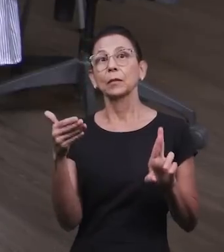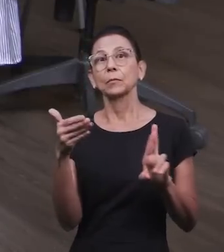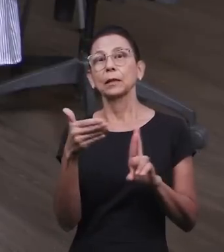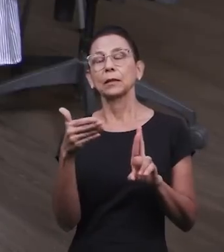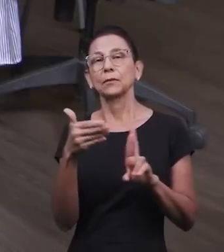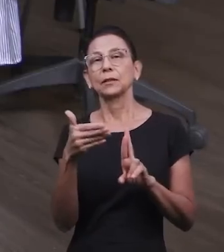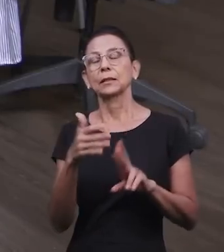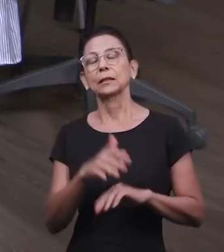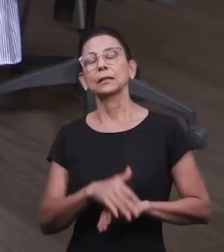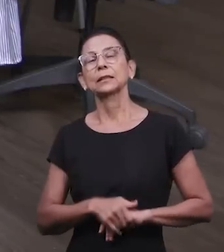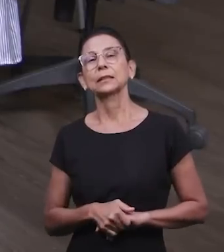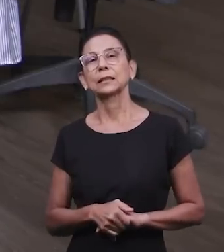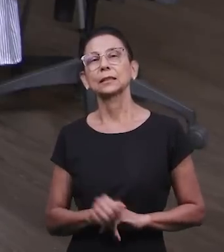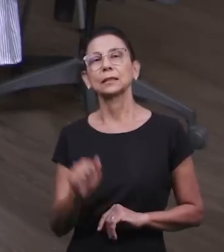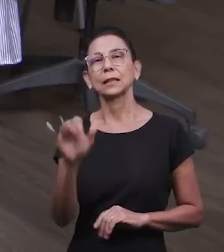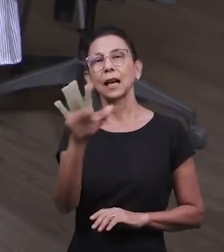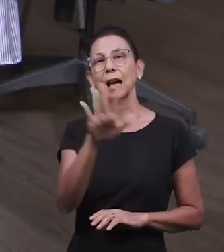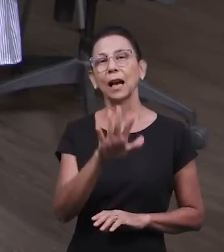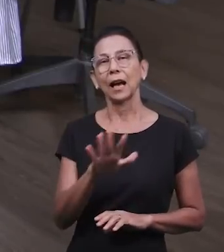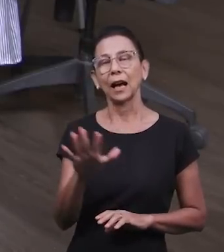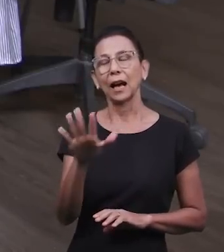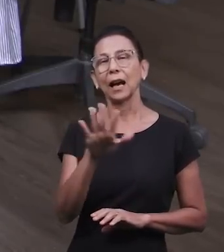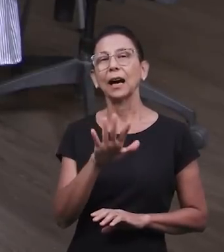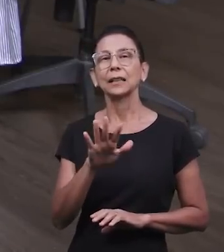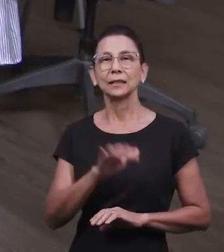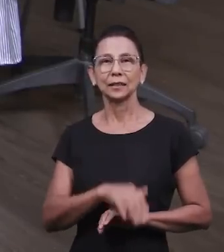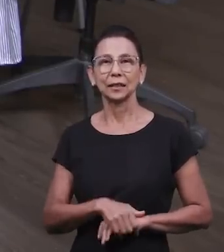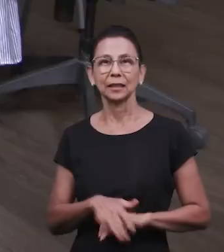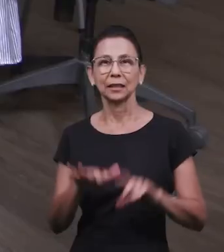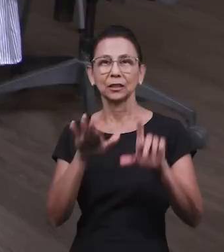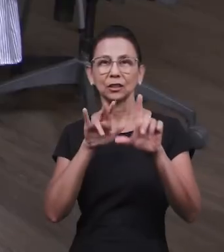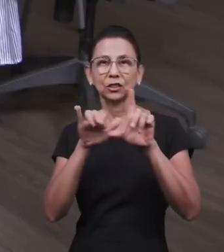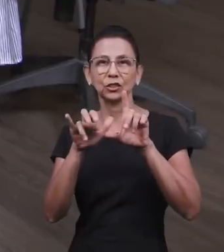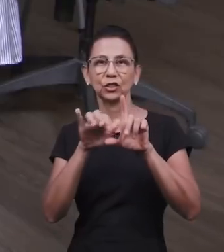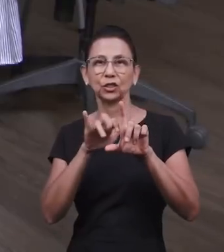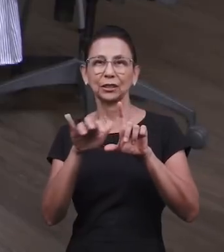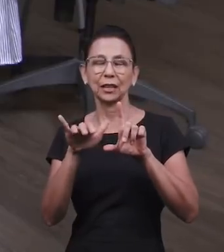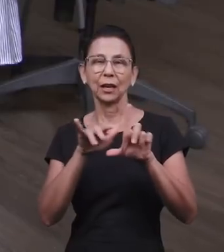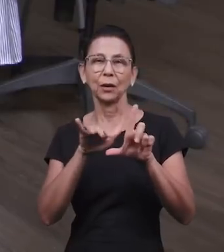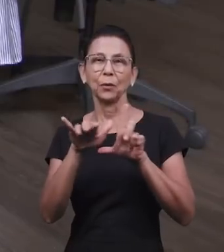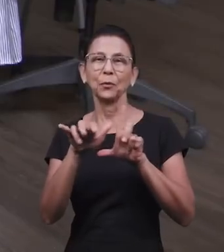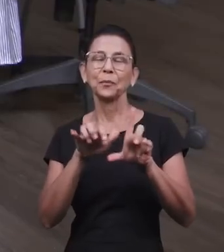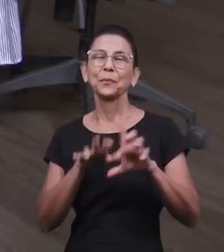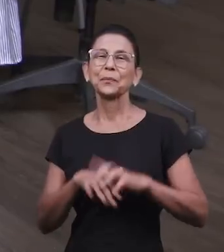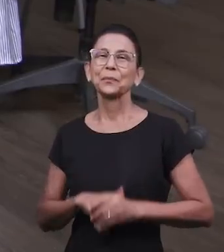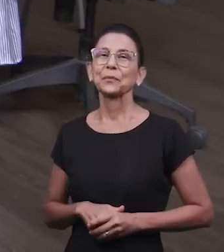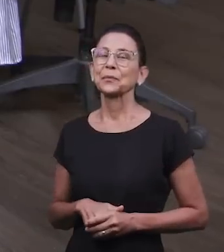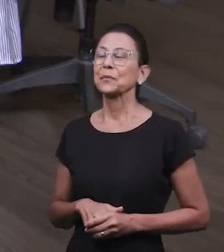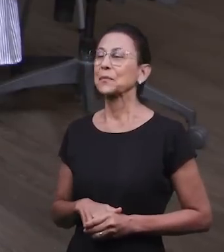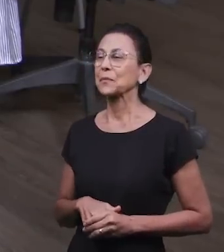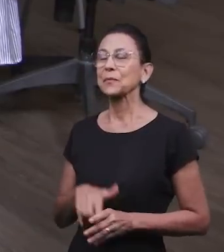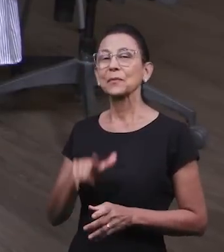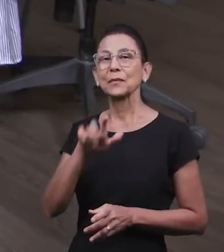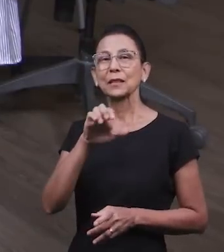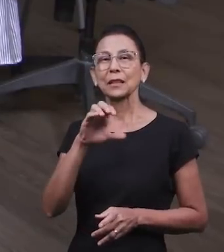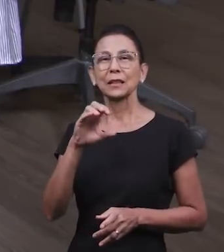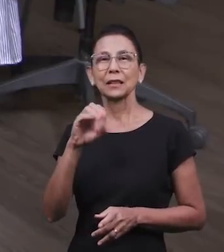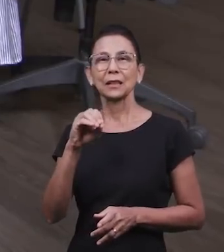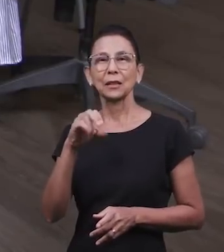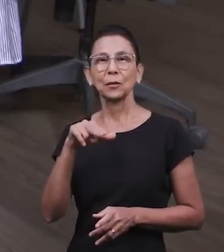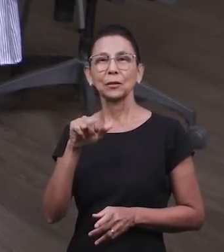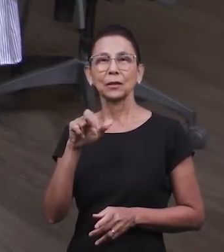na área de marketing digital, que é Leonardo Carrareto, diácono da igreja, né, Léo? Está conosco